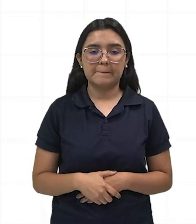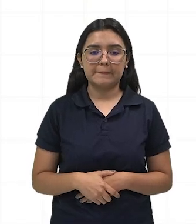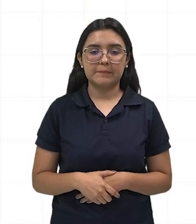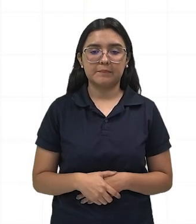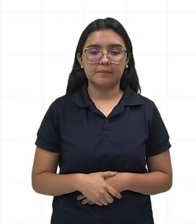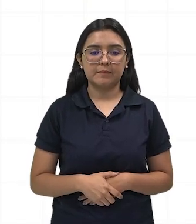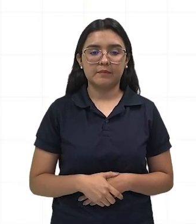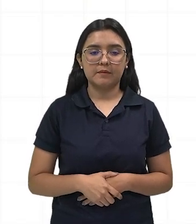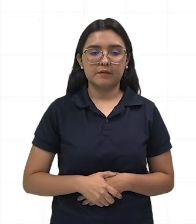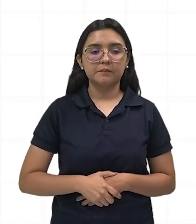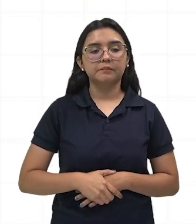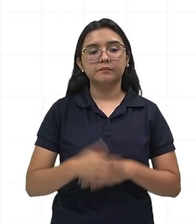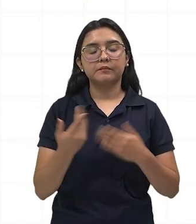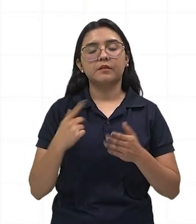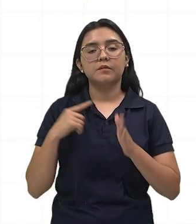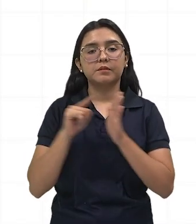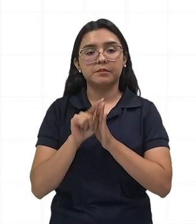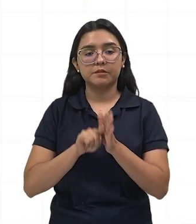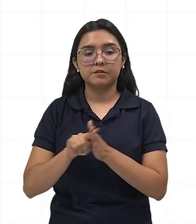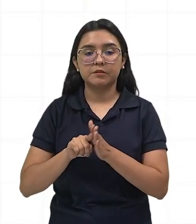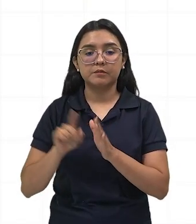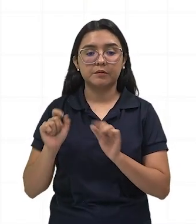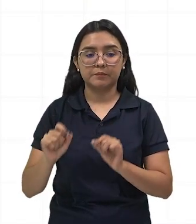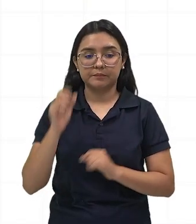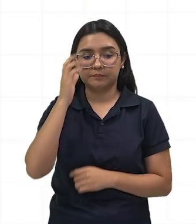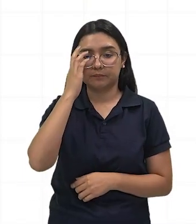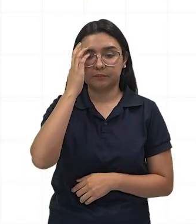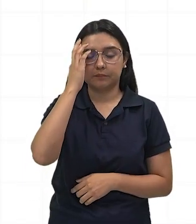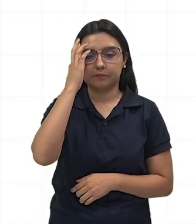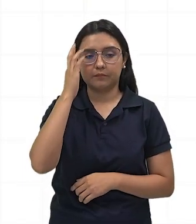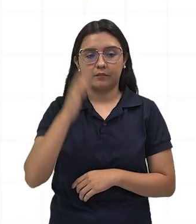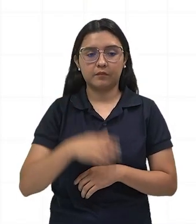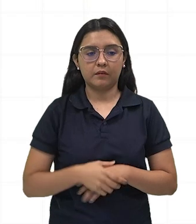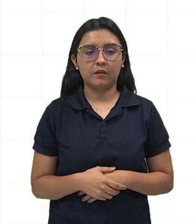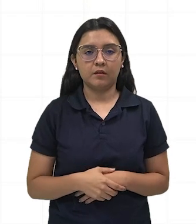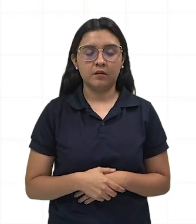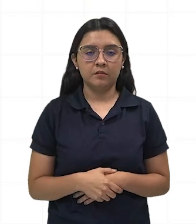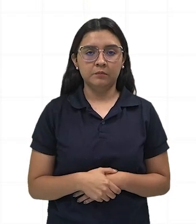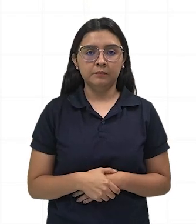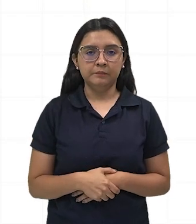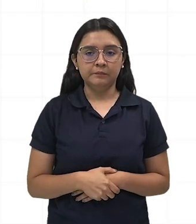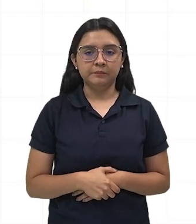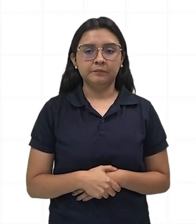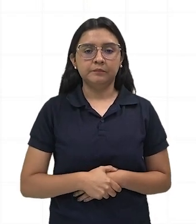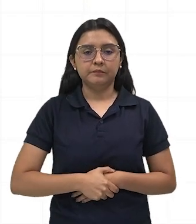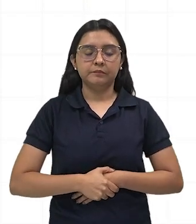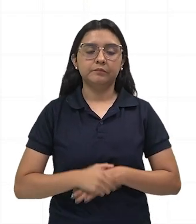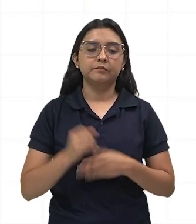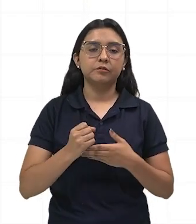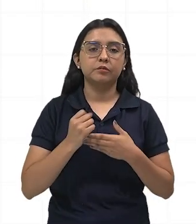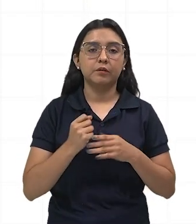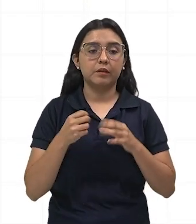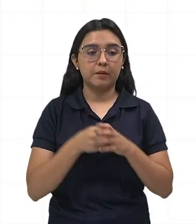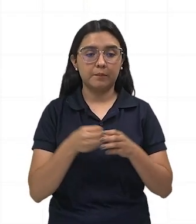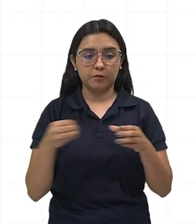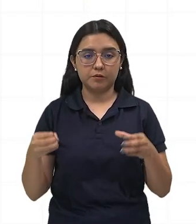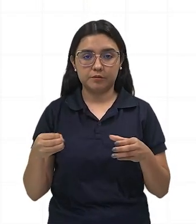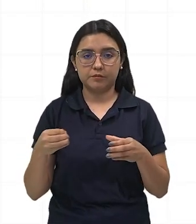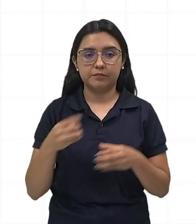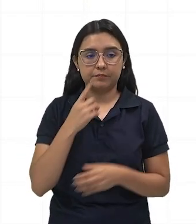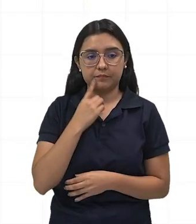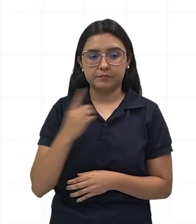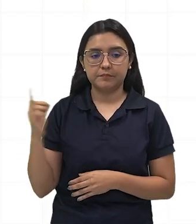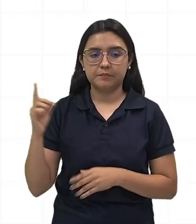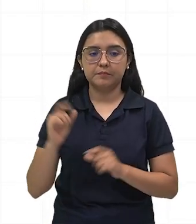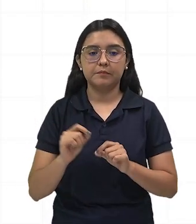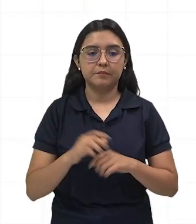Esse censo, nós vamos conseguir sair daqui do censo e nos ajudar, né, na amostra, né, nessa amostragem,